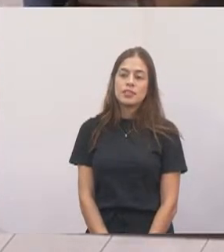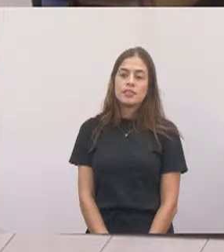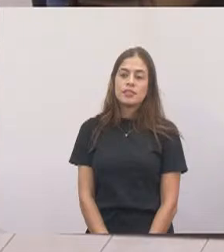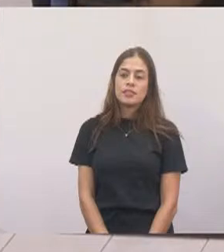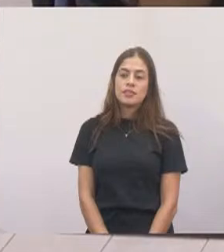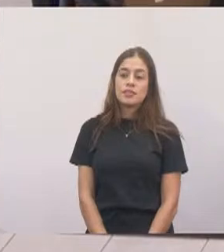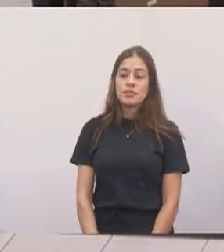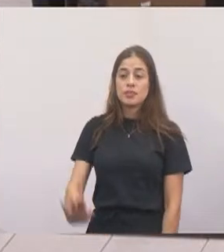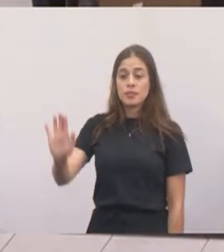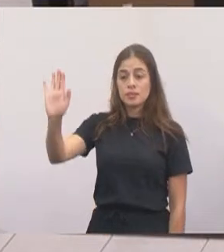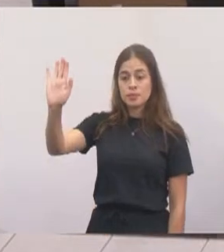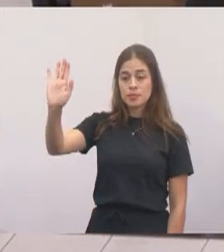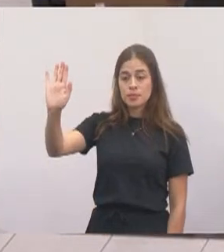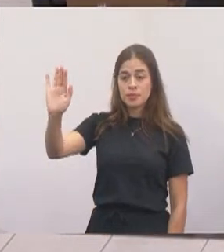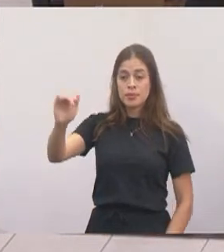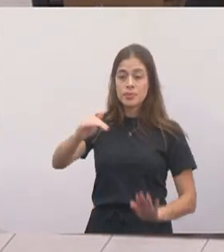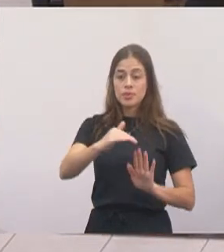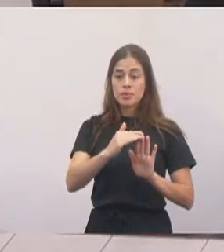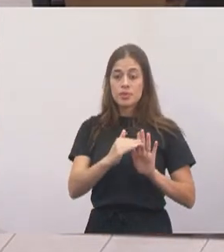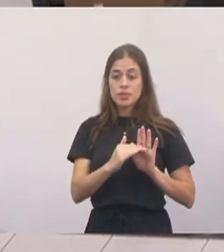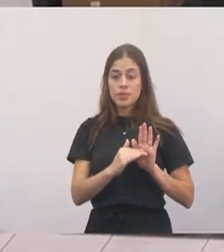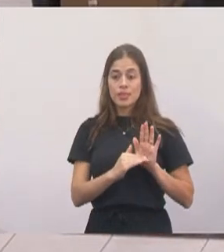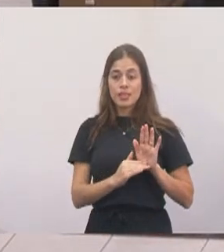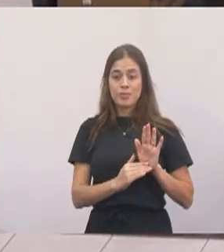Senhor presidente, pela ordem,